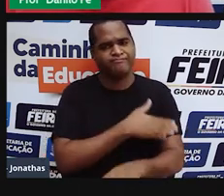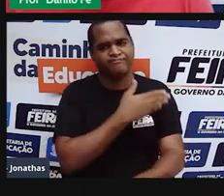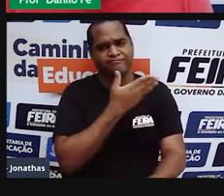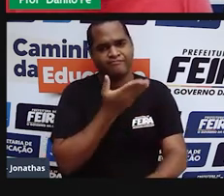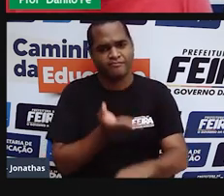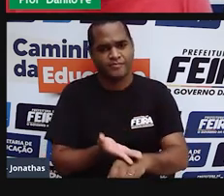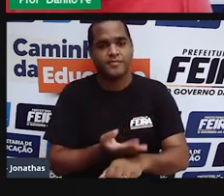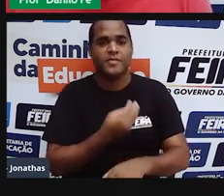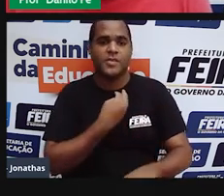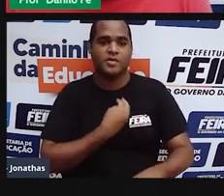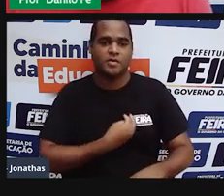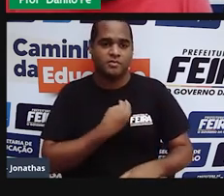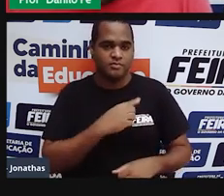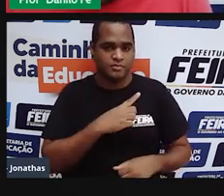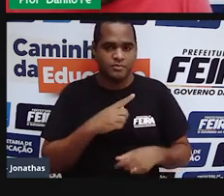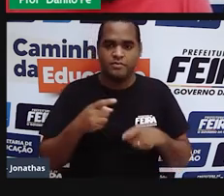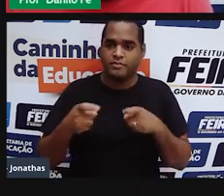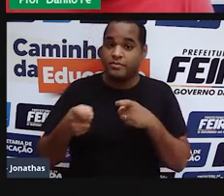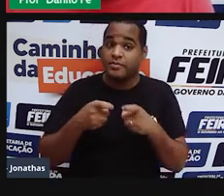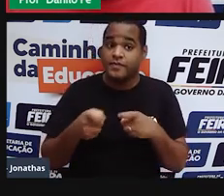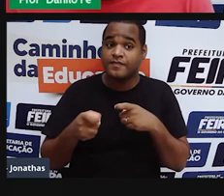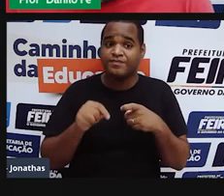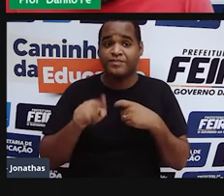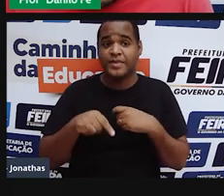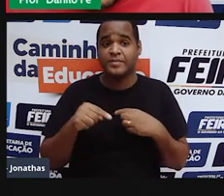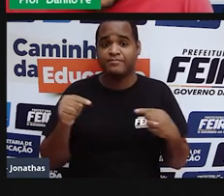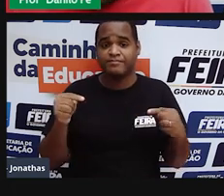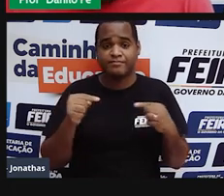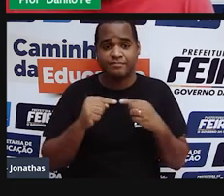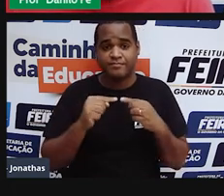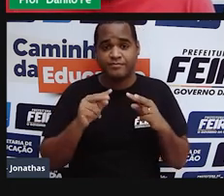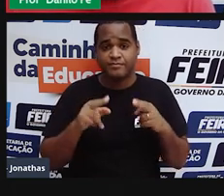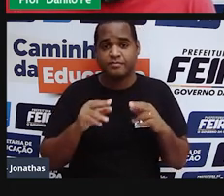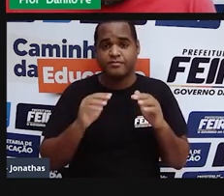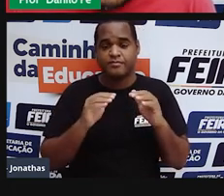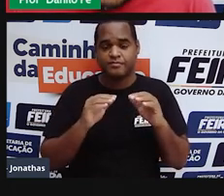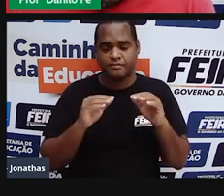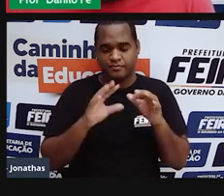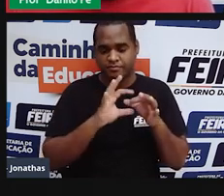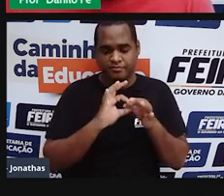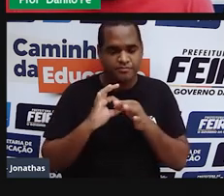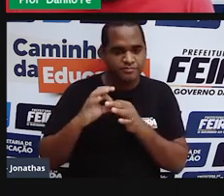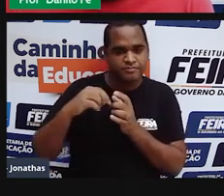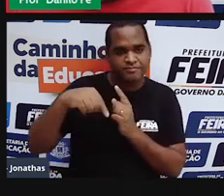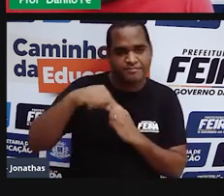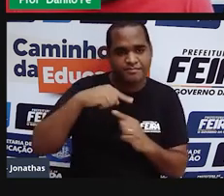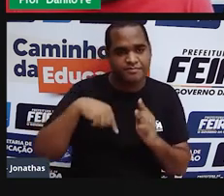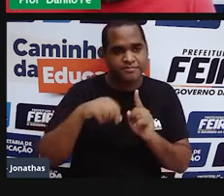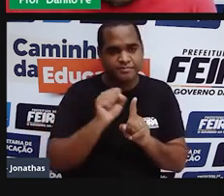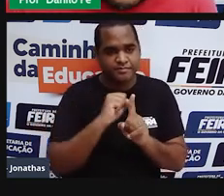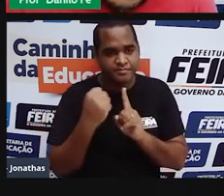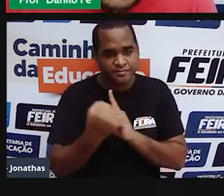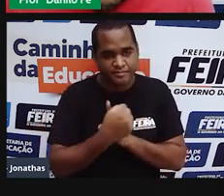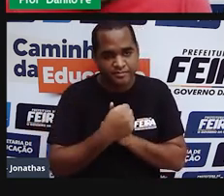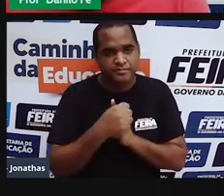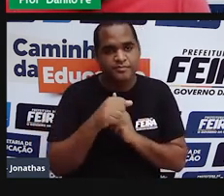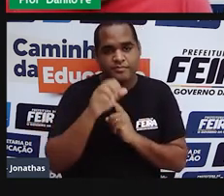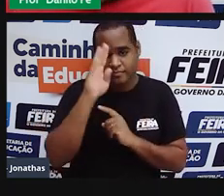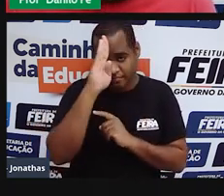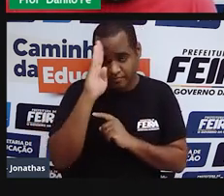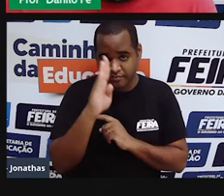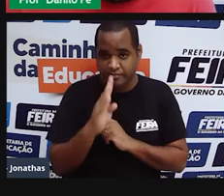hoje é nós temos que está aqui fundamental para a concepção da sociedade brasileira